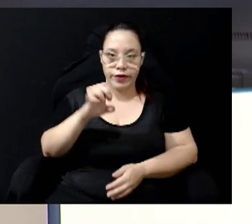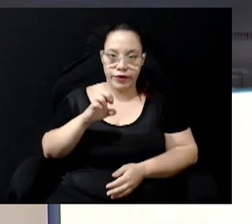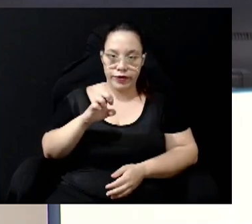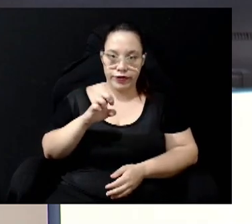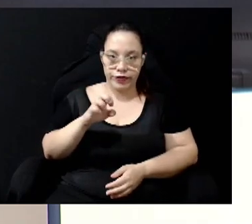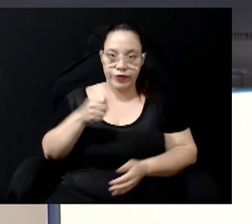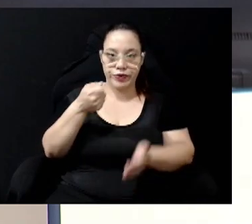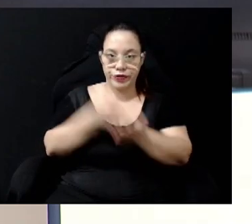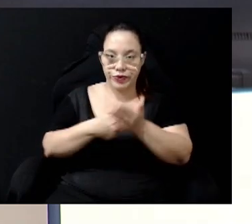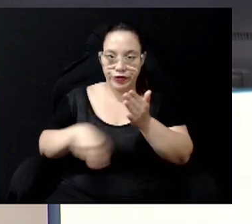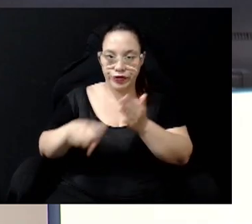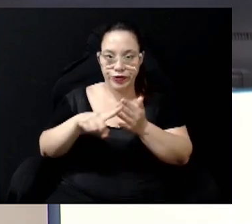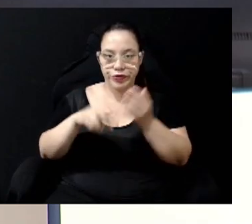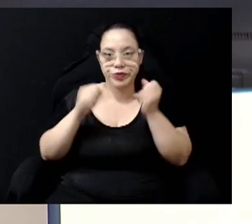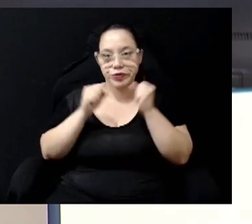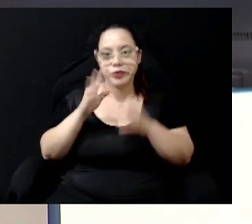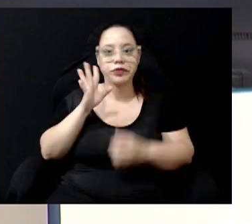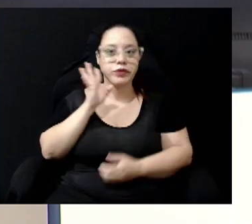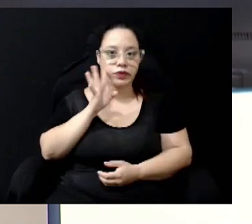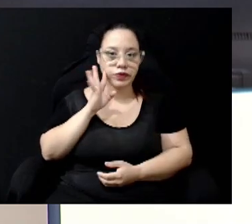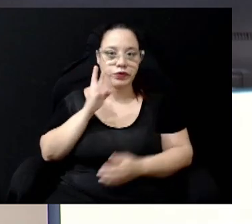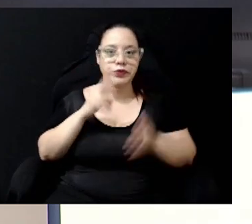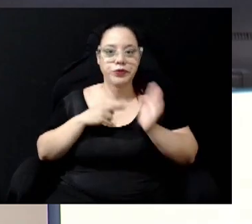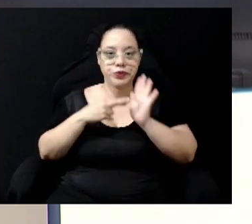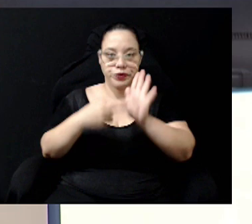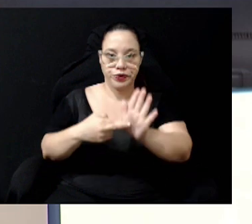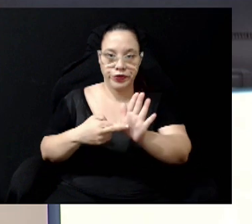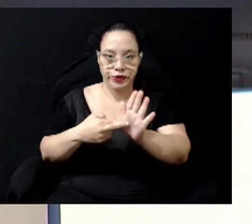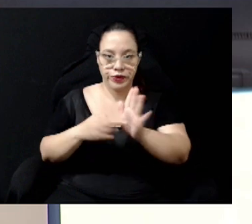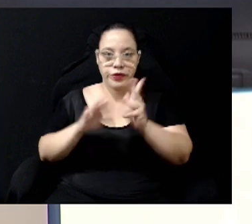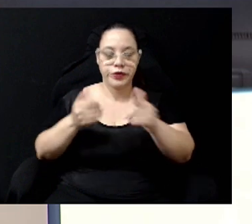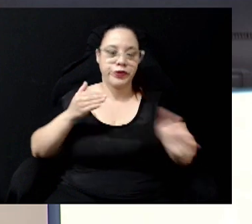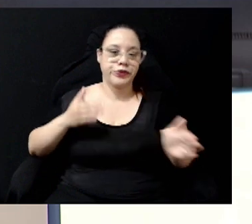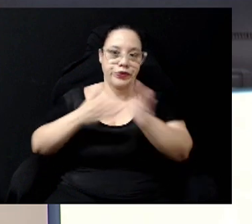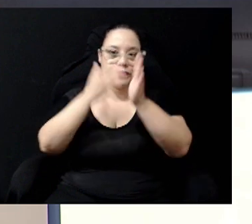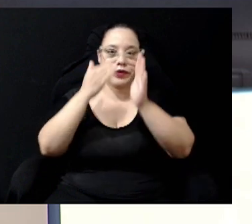bem interessante, eu recomendo que todos acessem essa página.